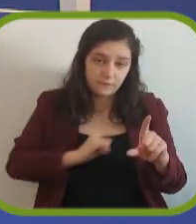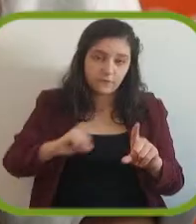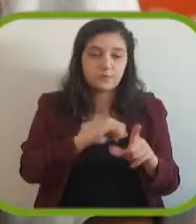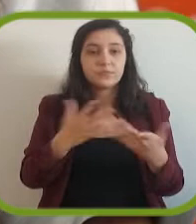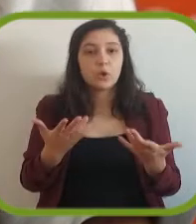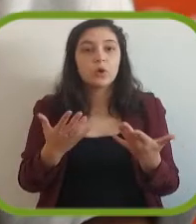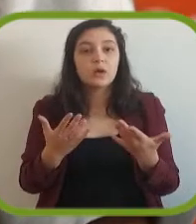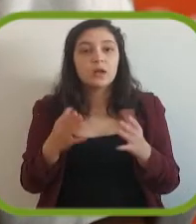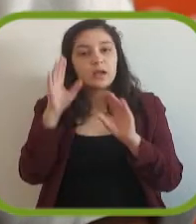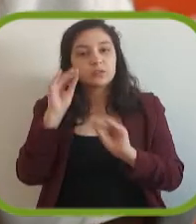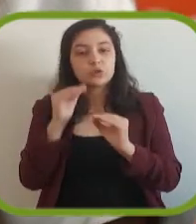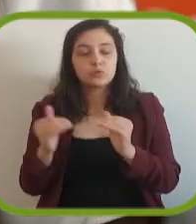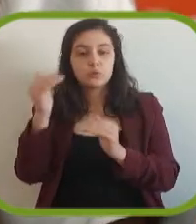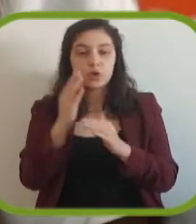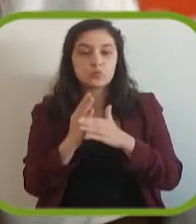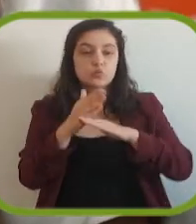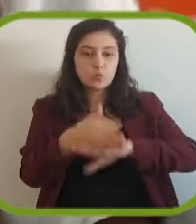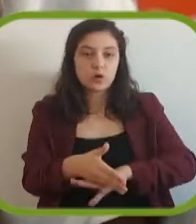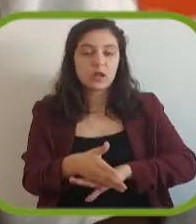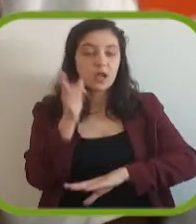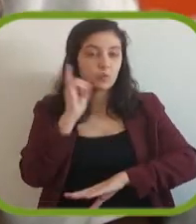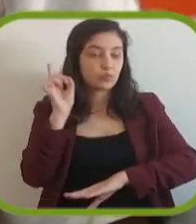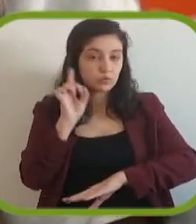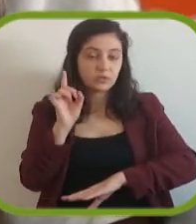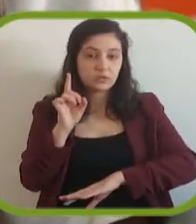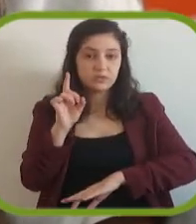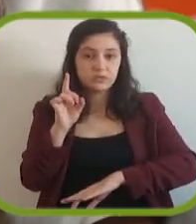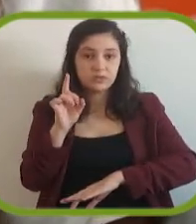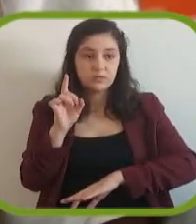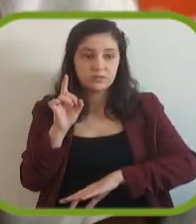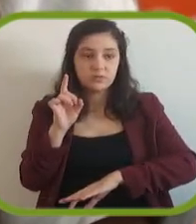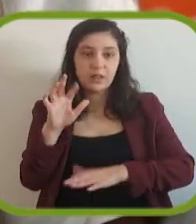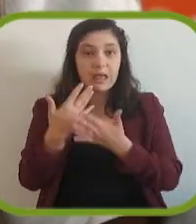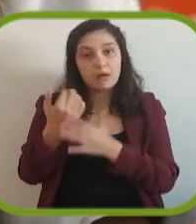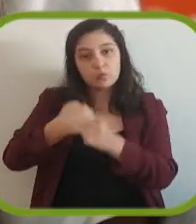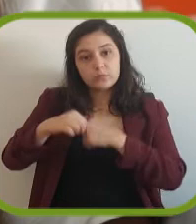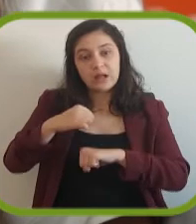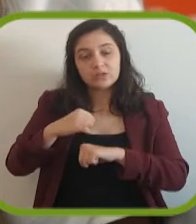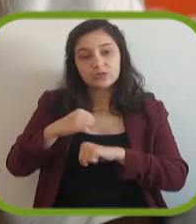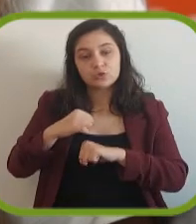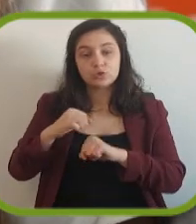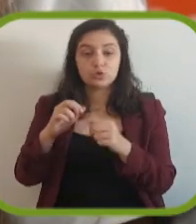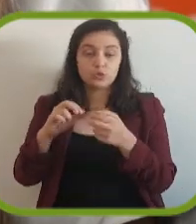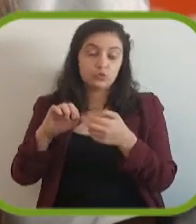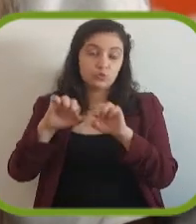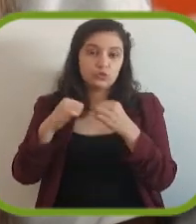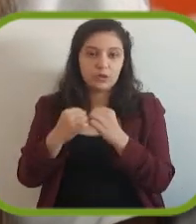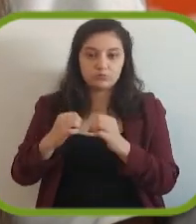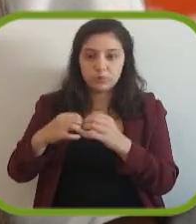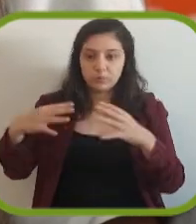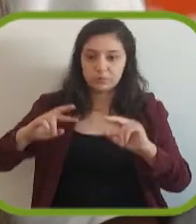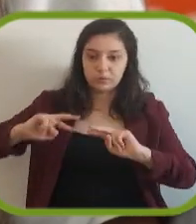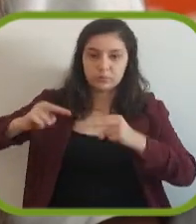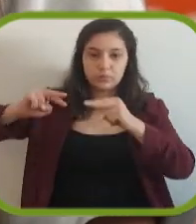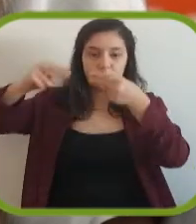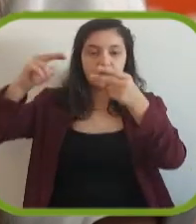desenvolvimento. Então, o acesso ao ensino superior é fundamental para uma mobilidade social crescente e para o